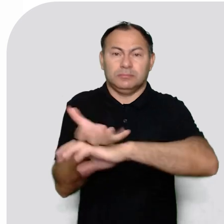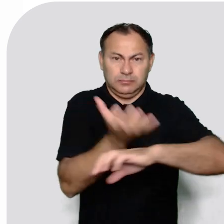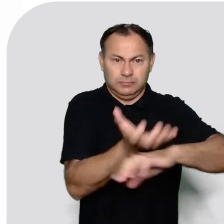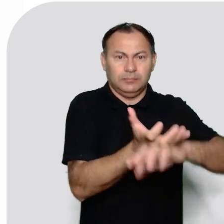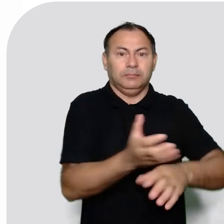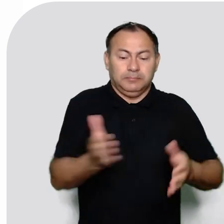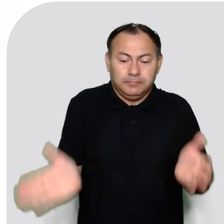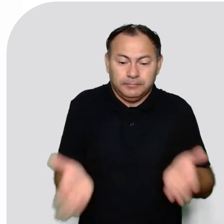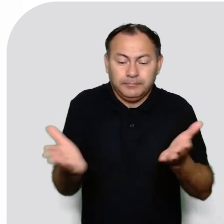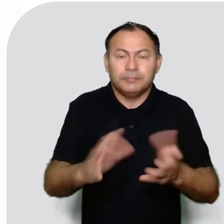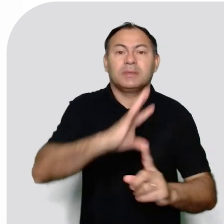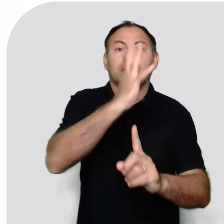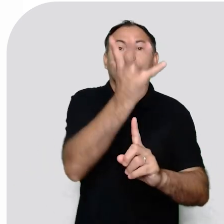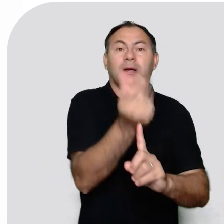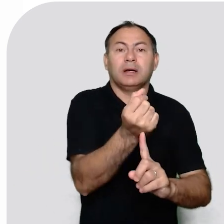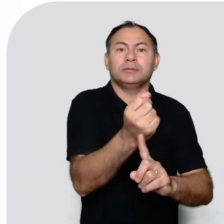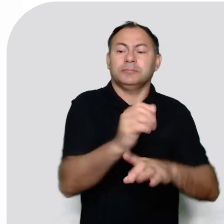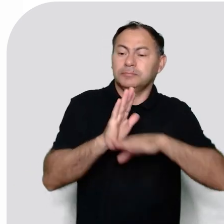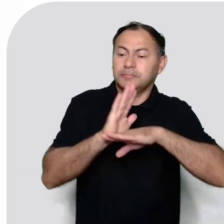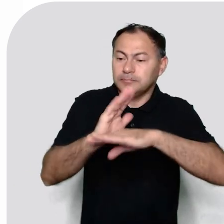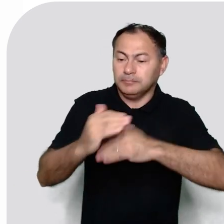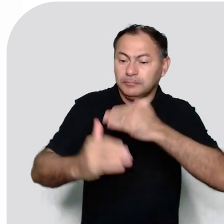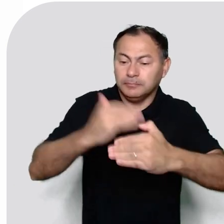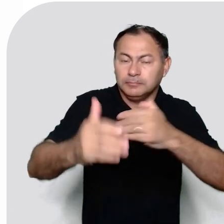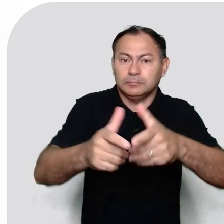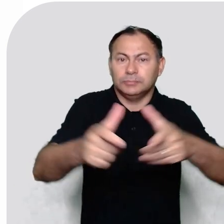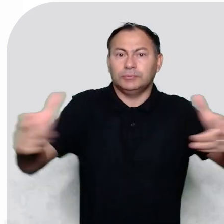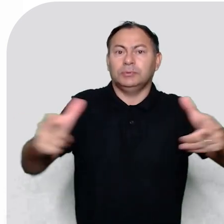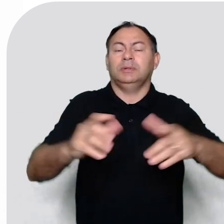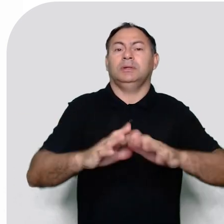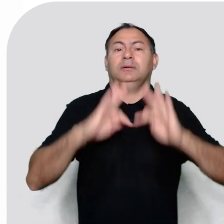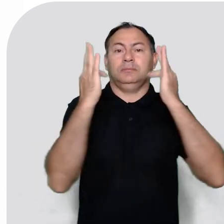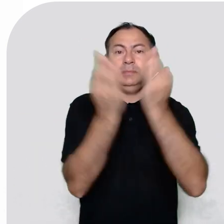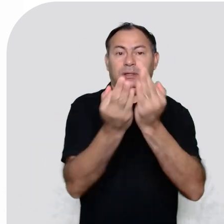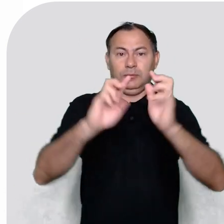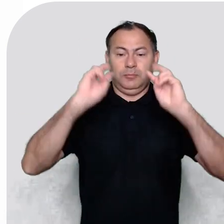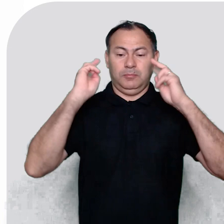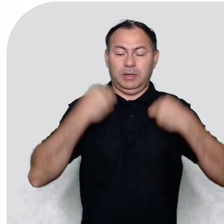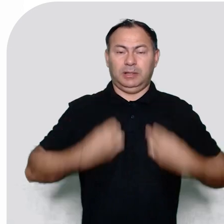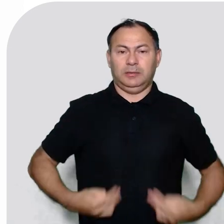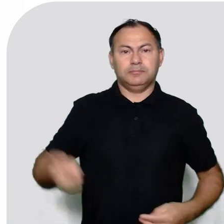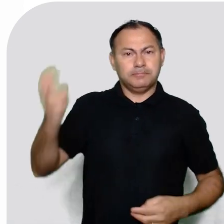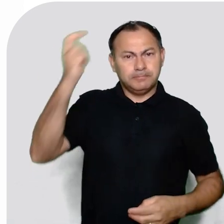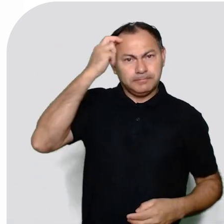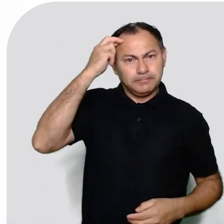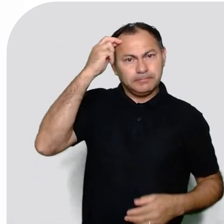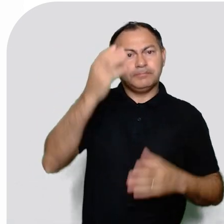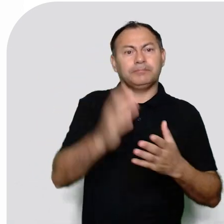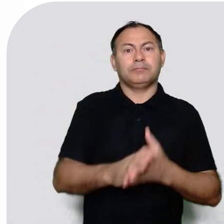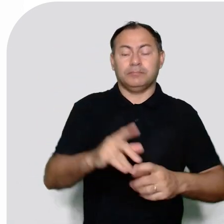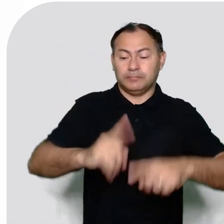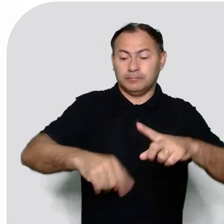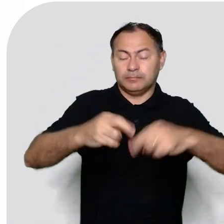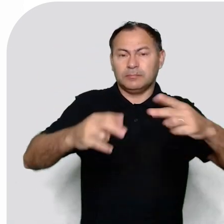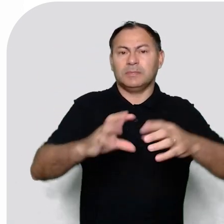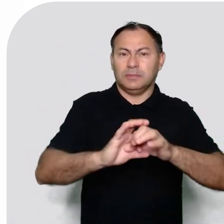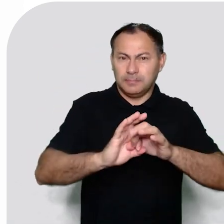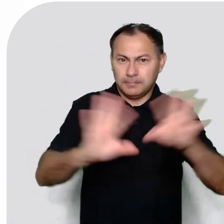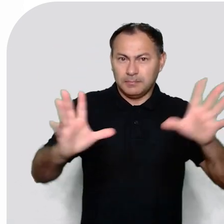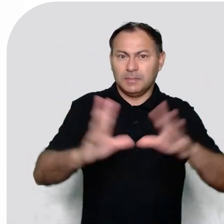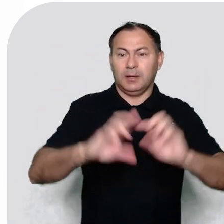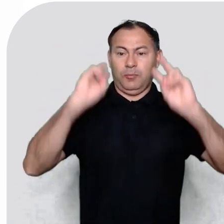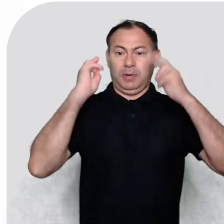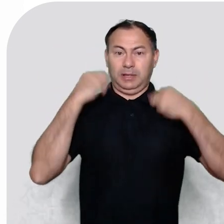e cultivando a arte, contribui para o crescimento da família humana. A cultura é, portanto, um instrumento que permite